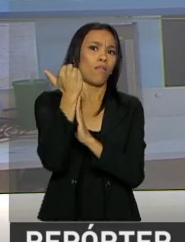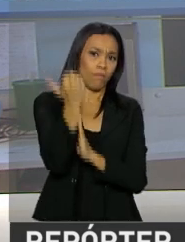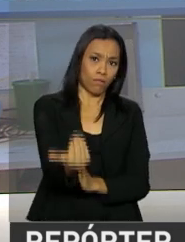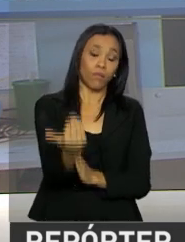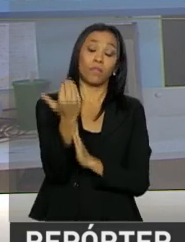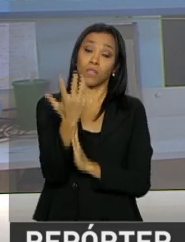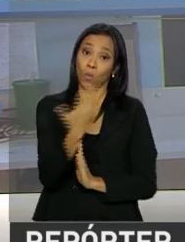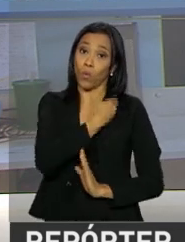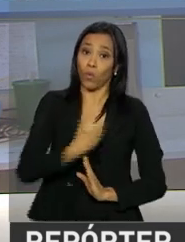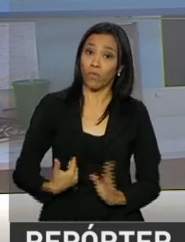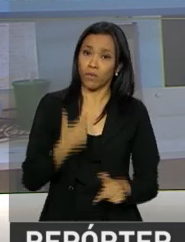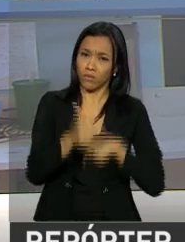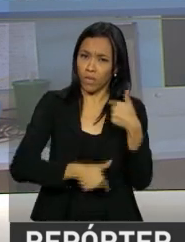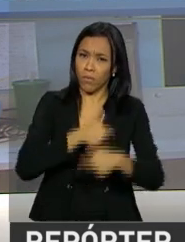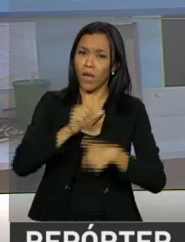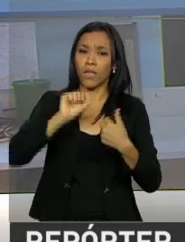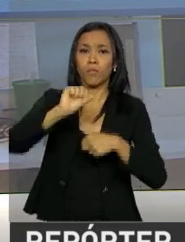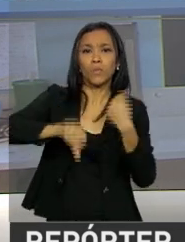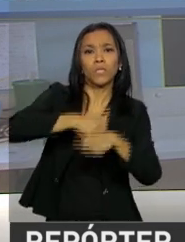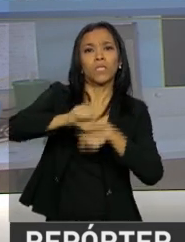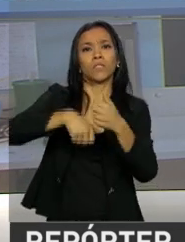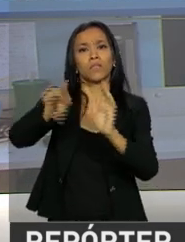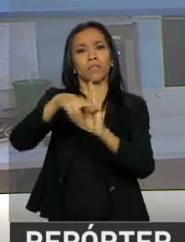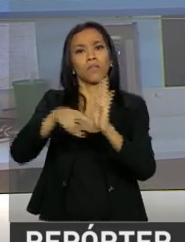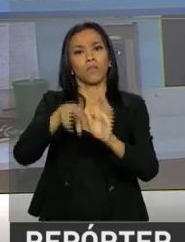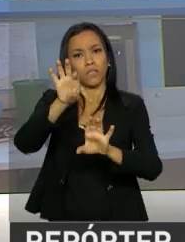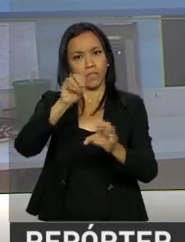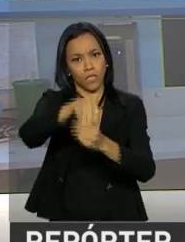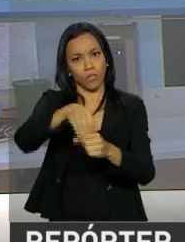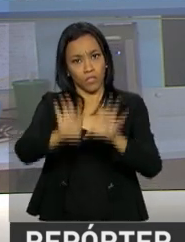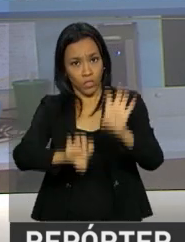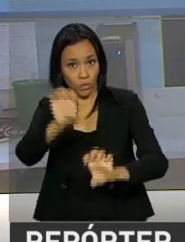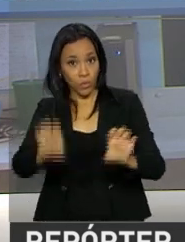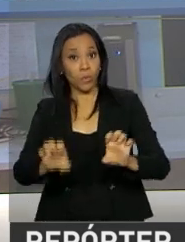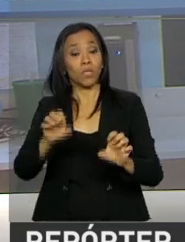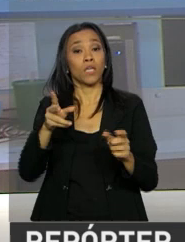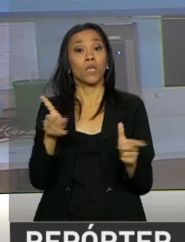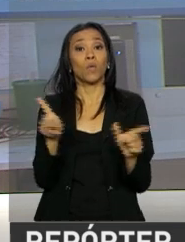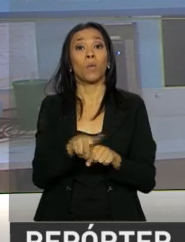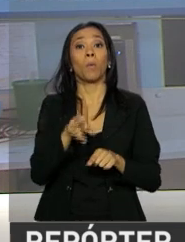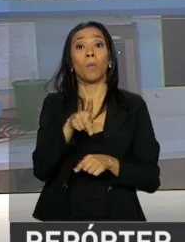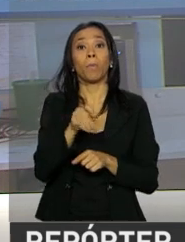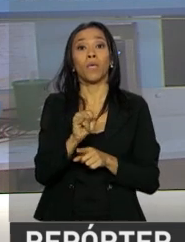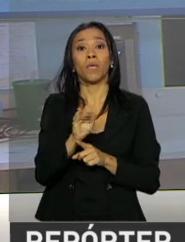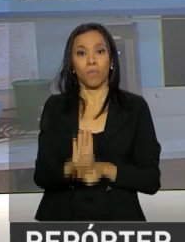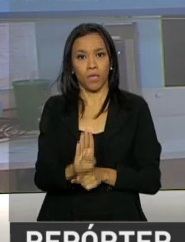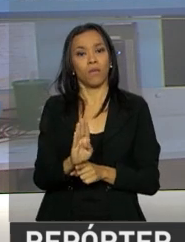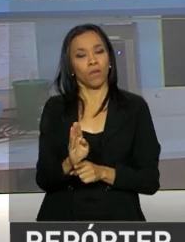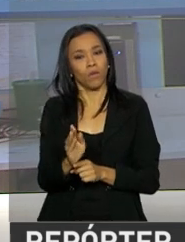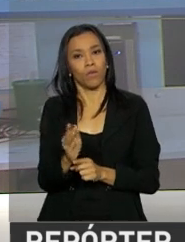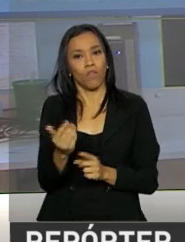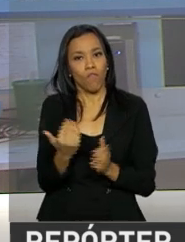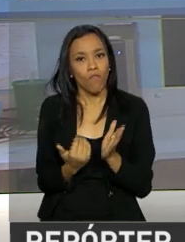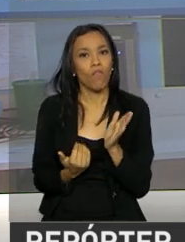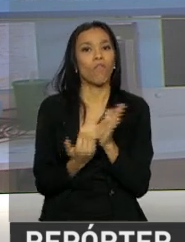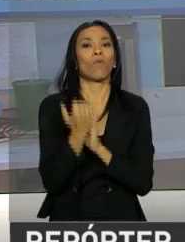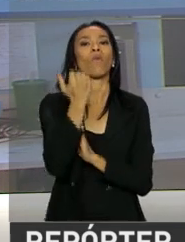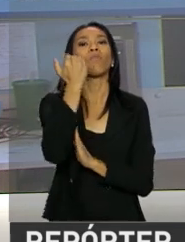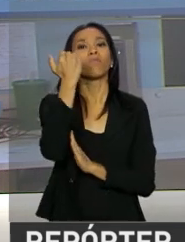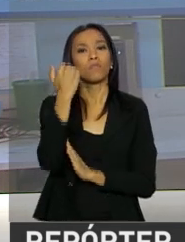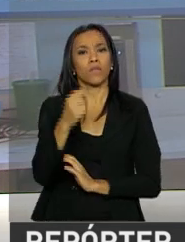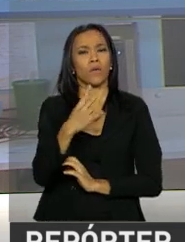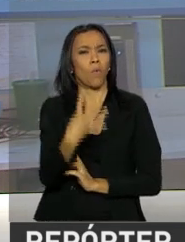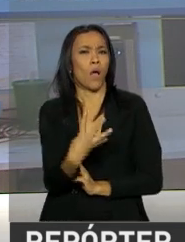governo trabalha em reformas estruturais para que o produto interno bruto do país volte a ter taxas de crescimento ao redor